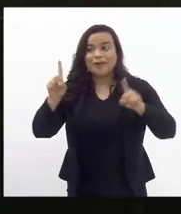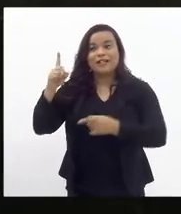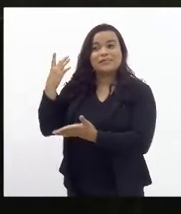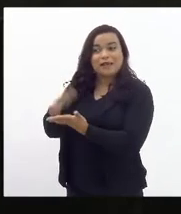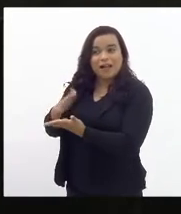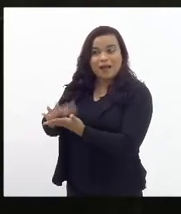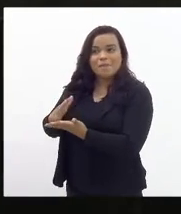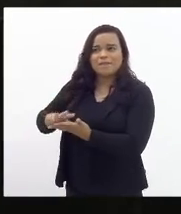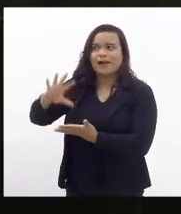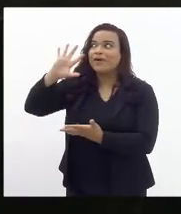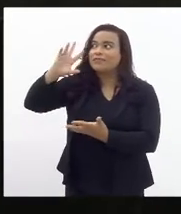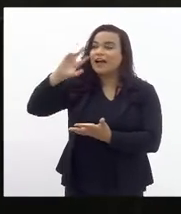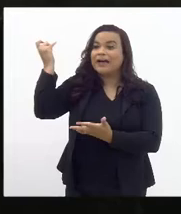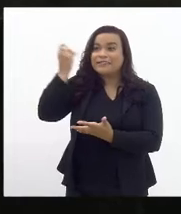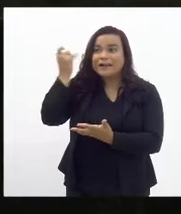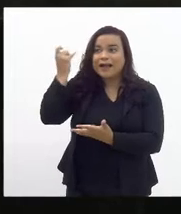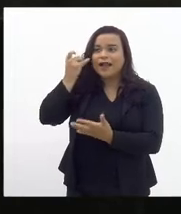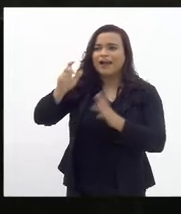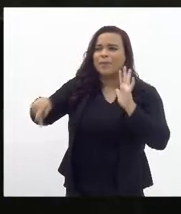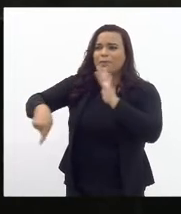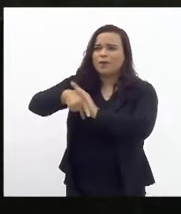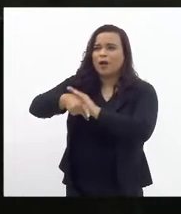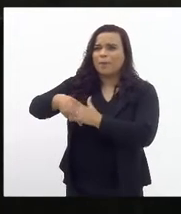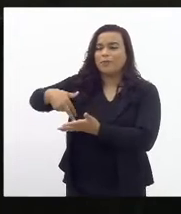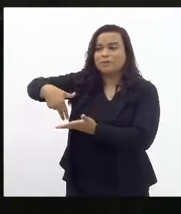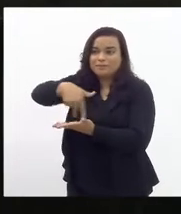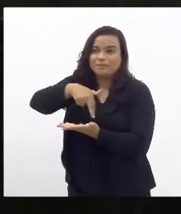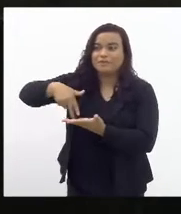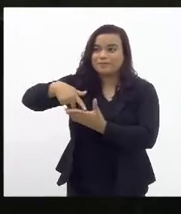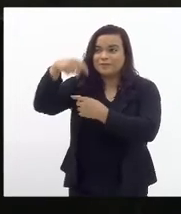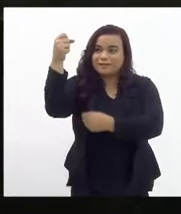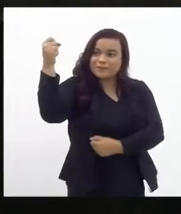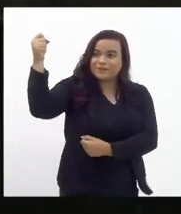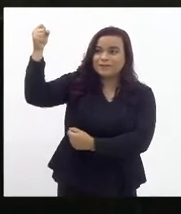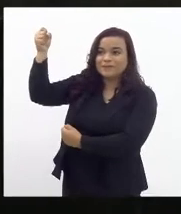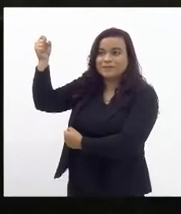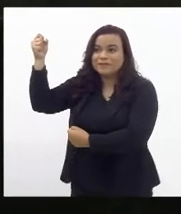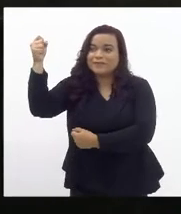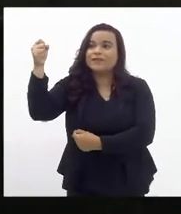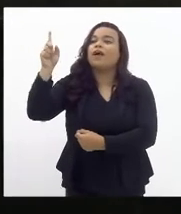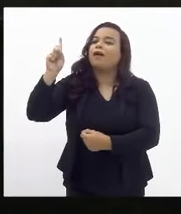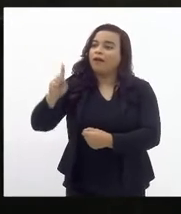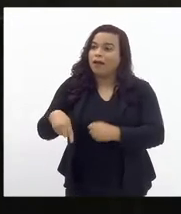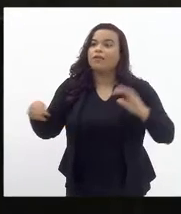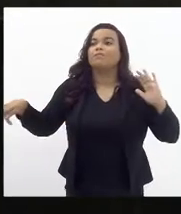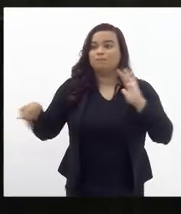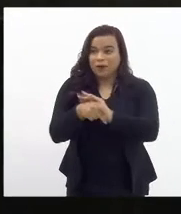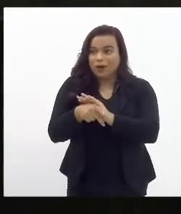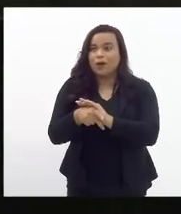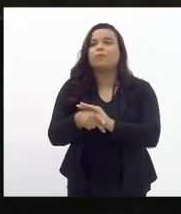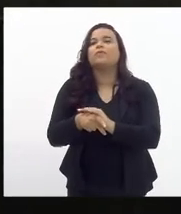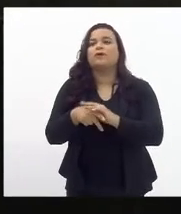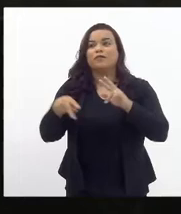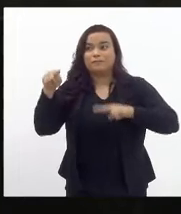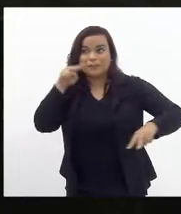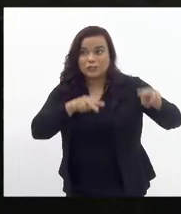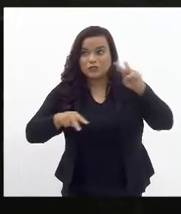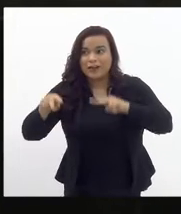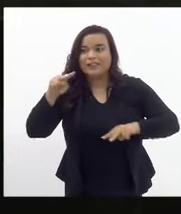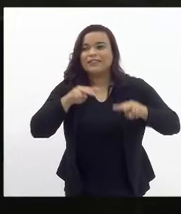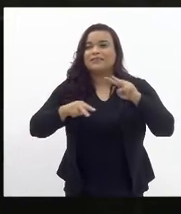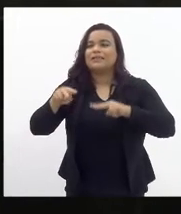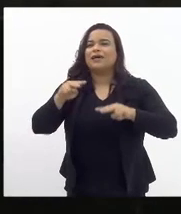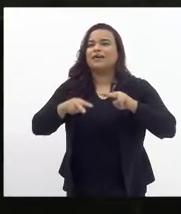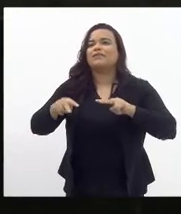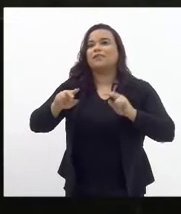dos passistas, inclusive, ela foi descrita e homenageada a partir da visualização desses sambistas lá no Morro do São